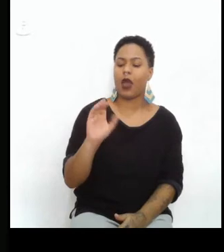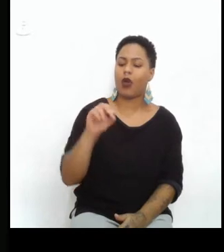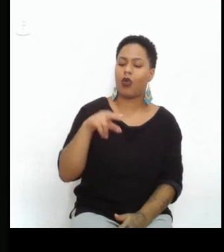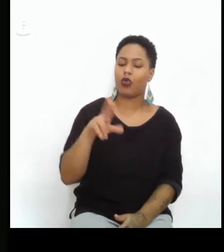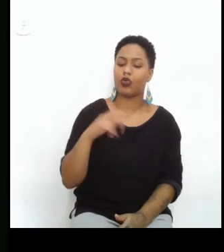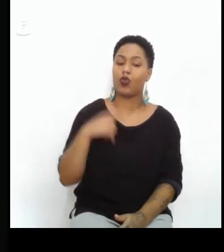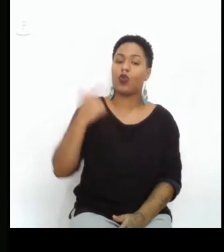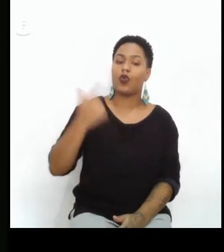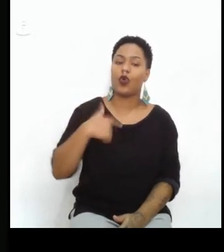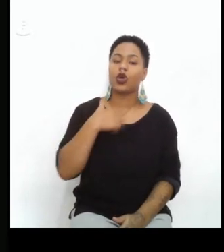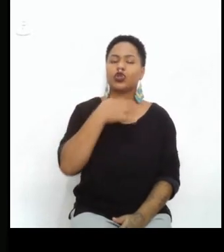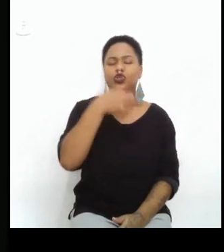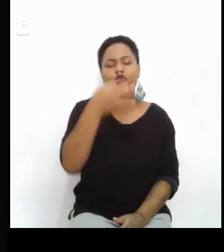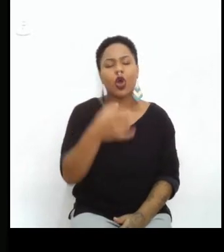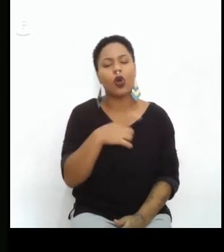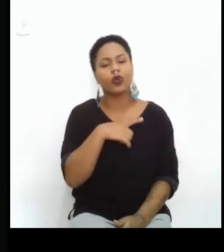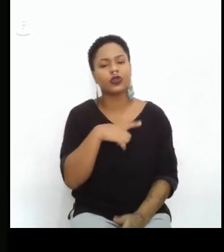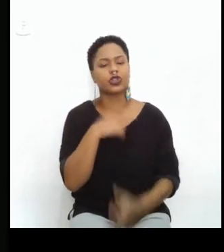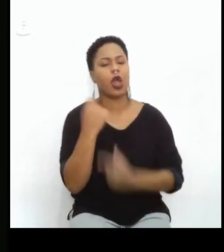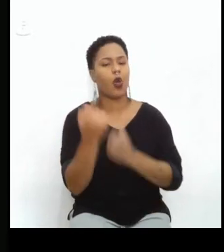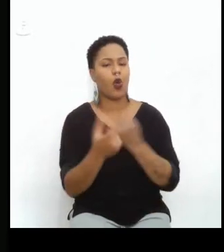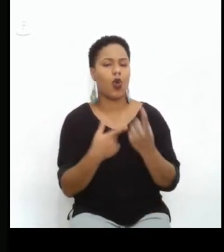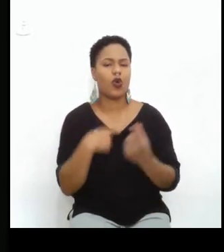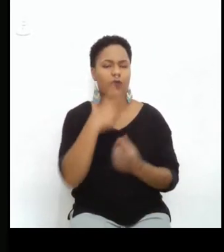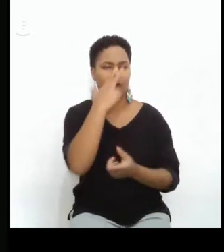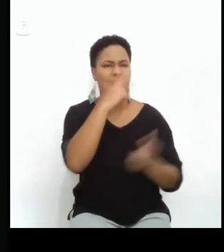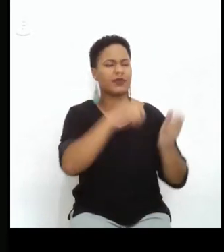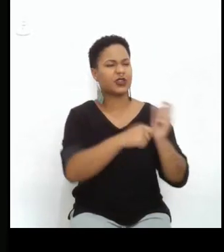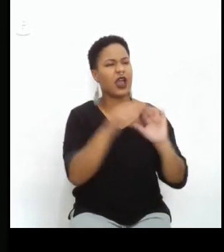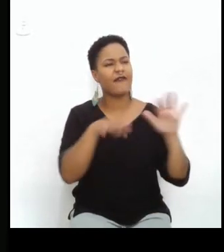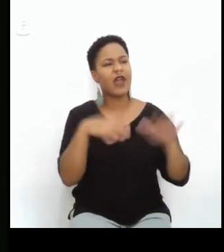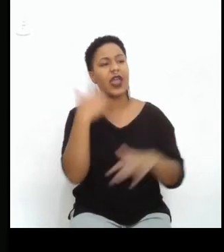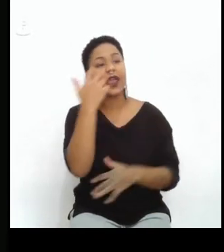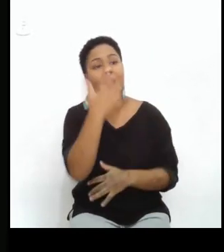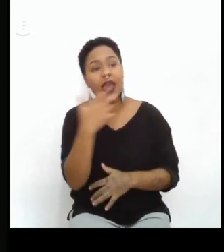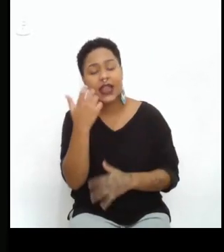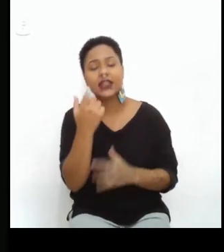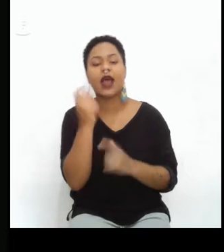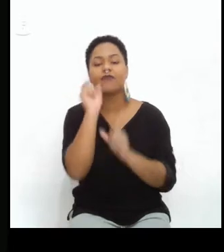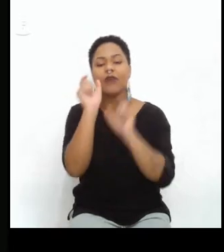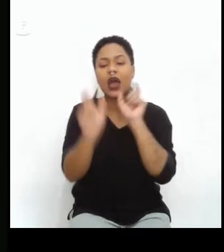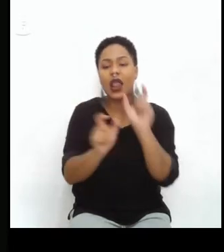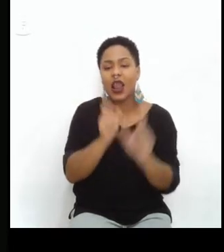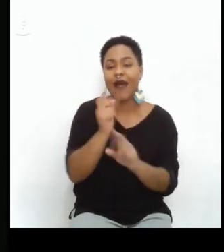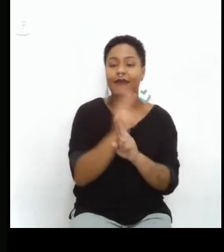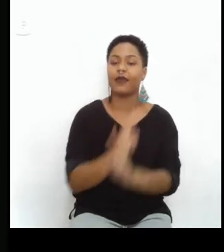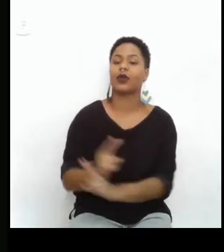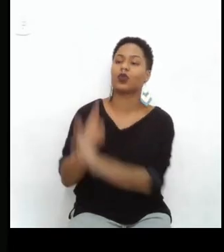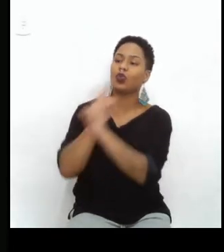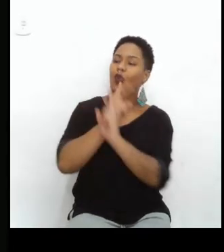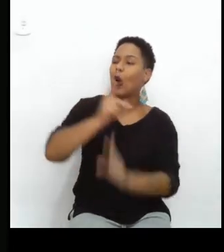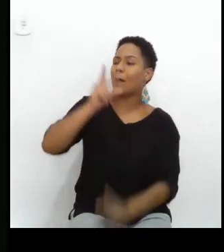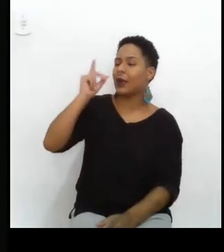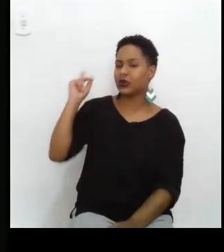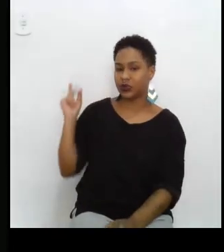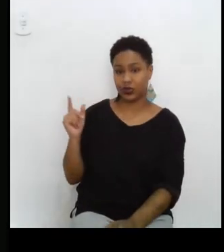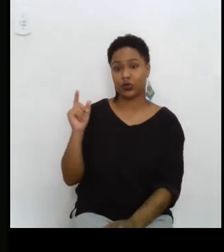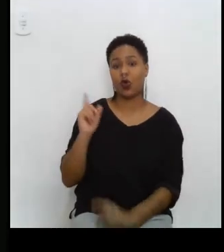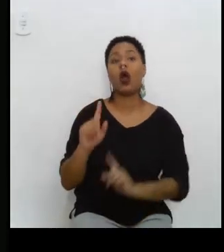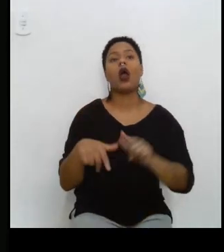vogais em solfejo e os misteriosos agentes cantava algumas palavras em yorubá antigo então